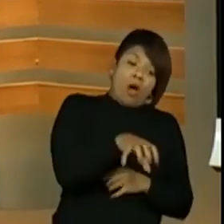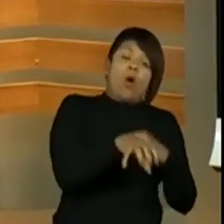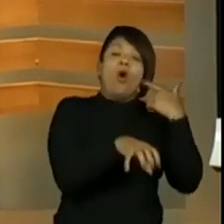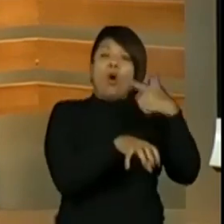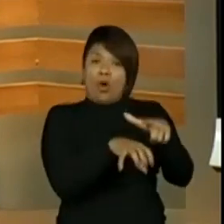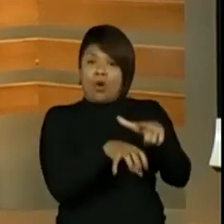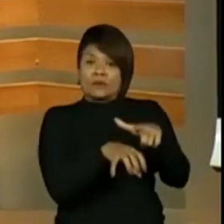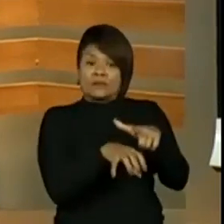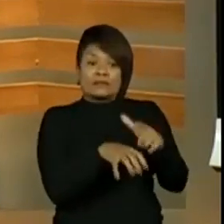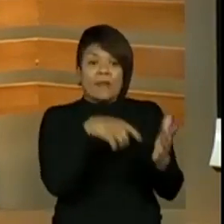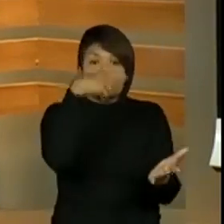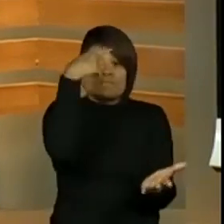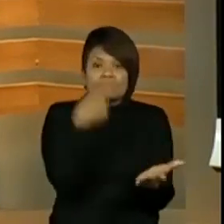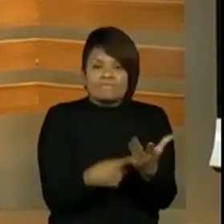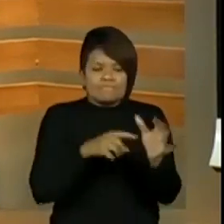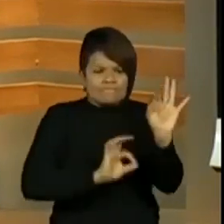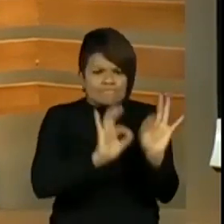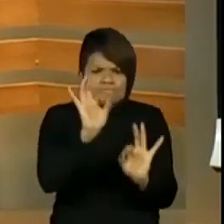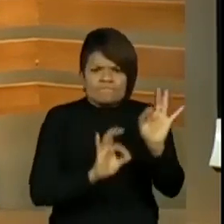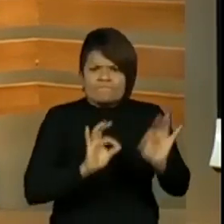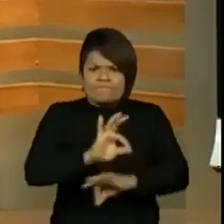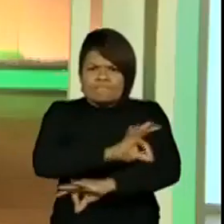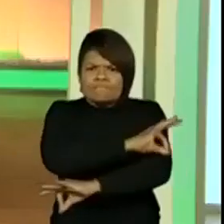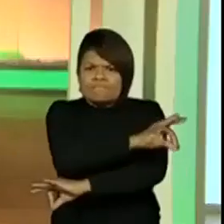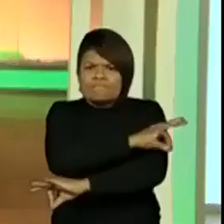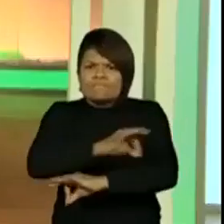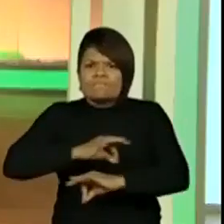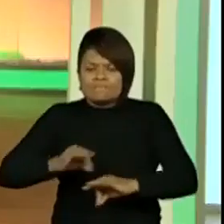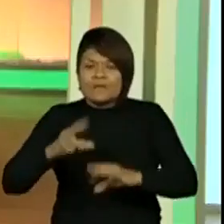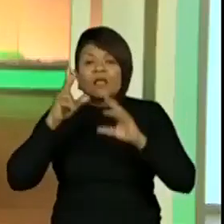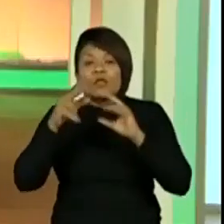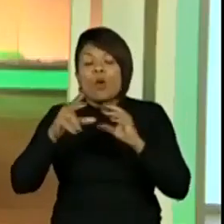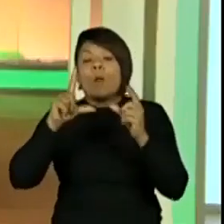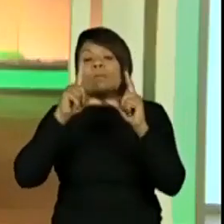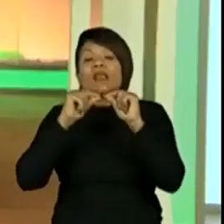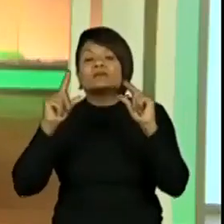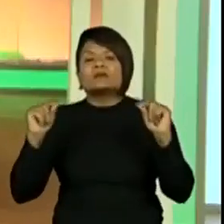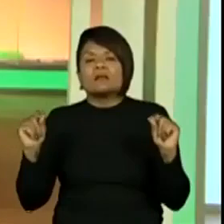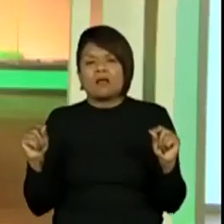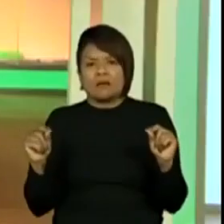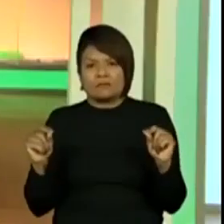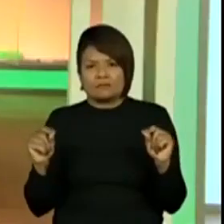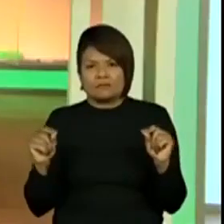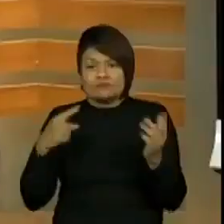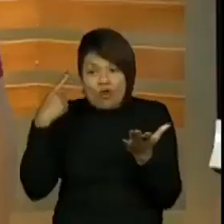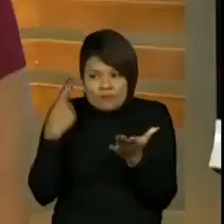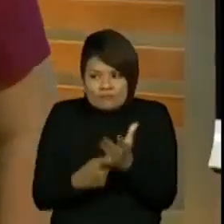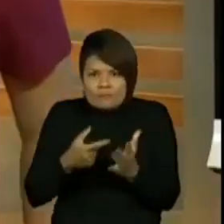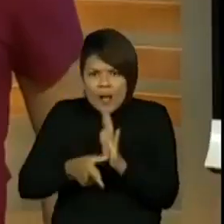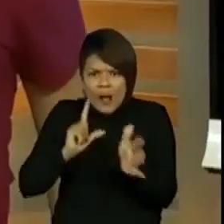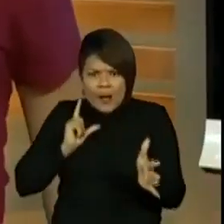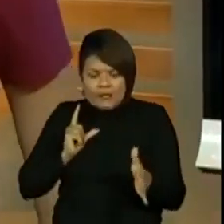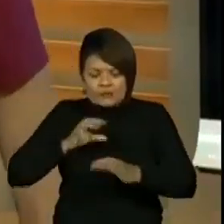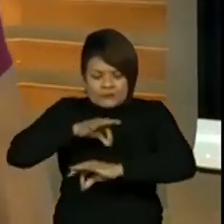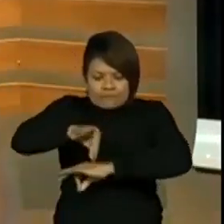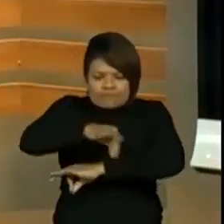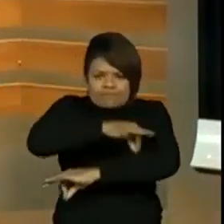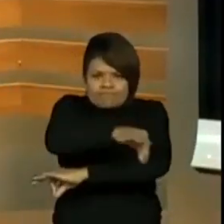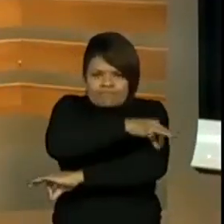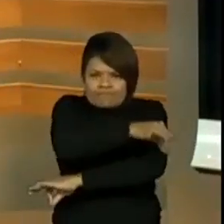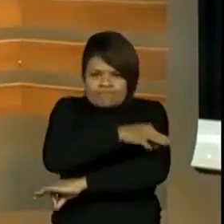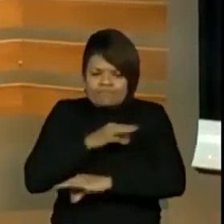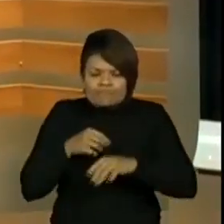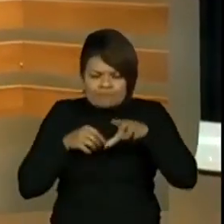são planejadas, assim como Brasília. A gente tem um grande exemplo de cidade planejada no Brasil, né? Que é a cidade de Brasília, que ela